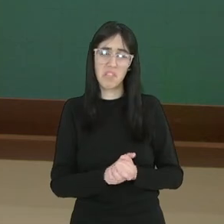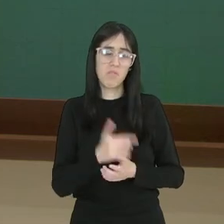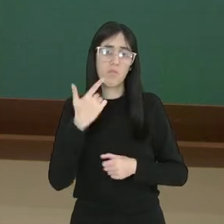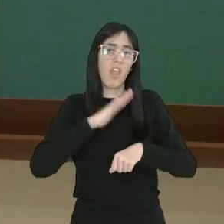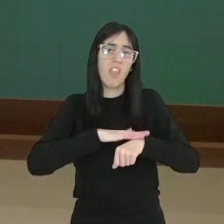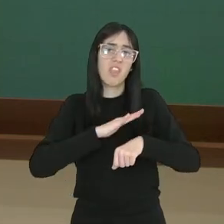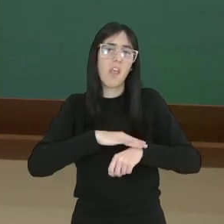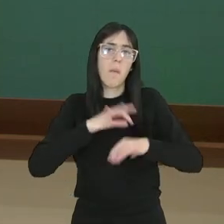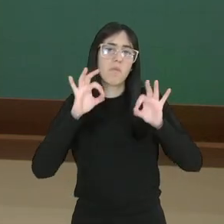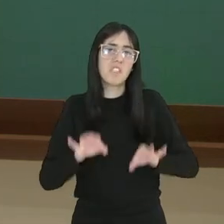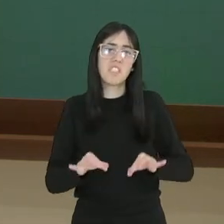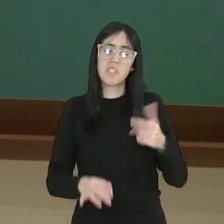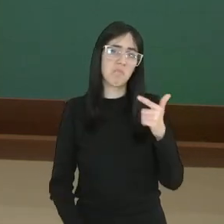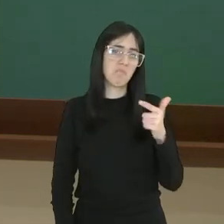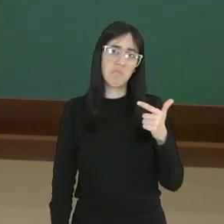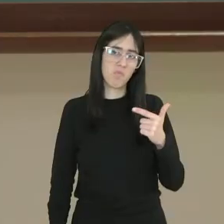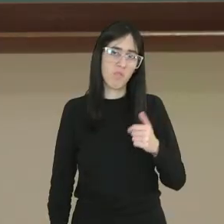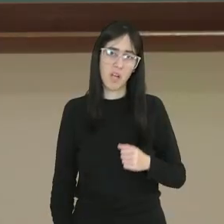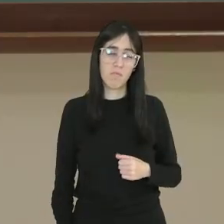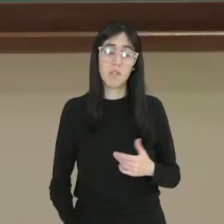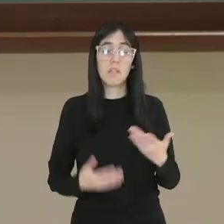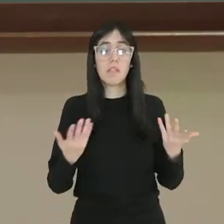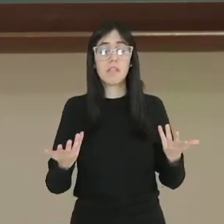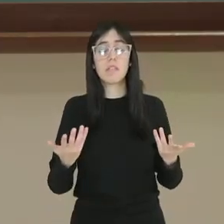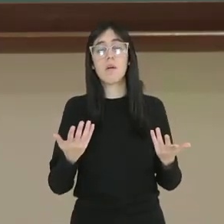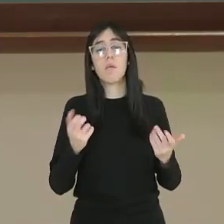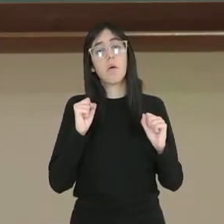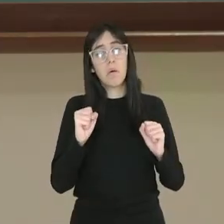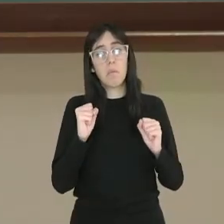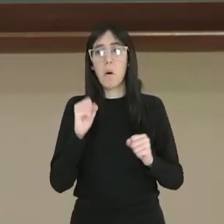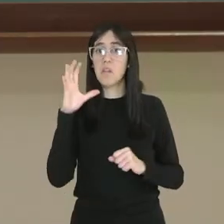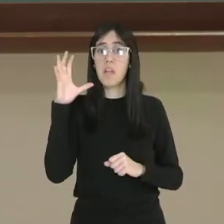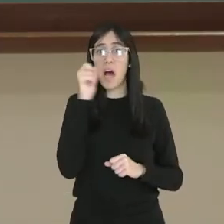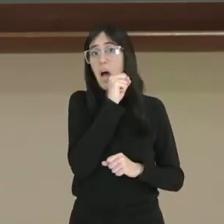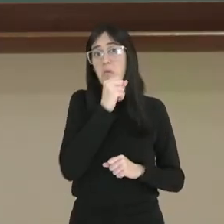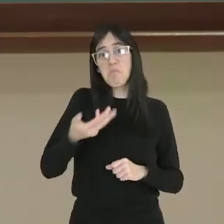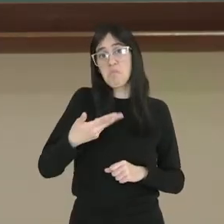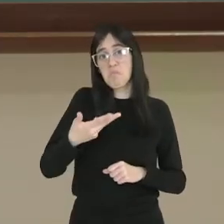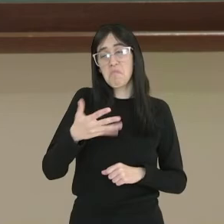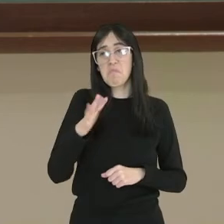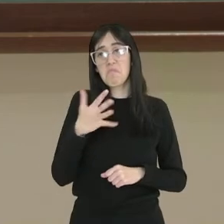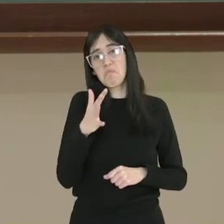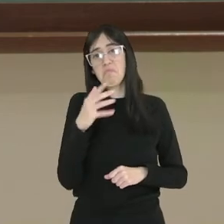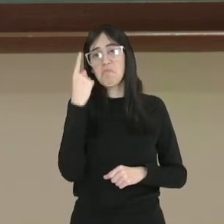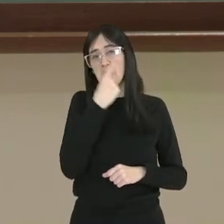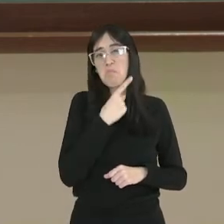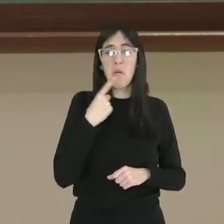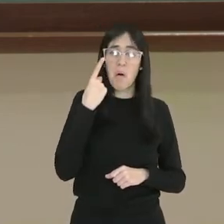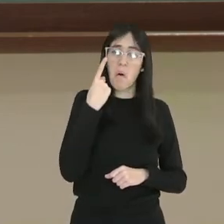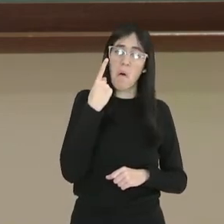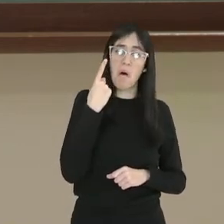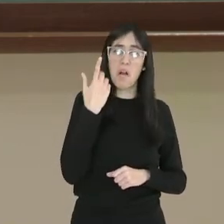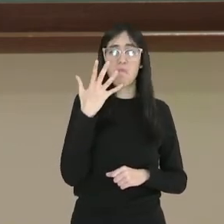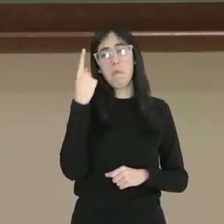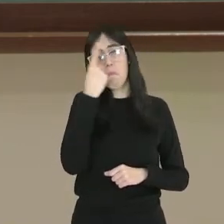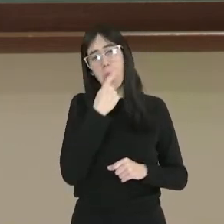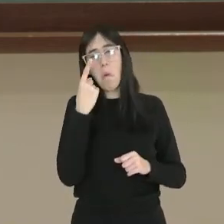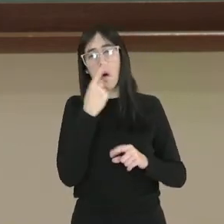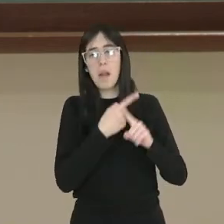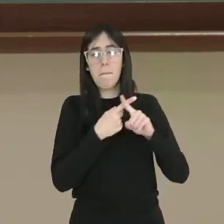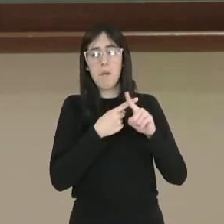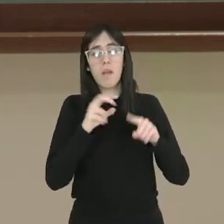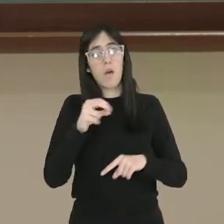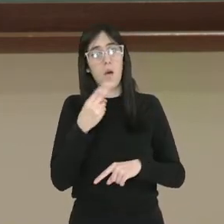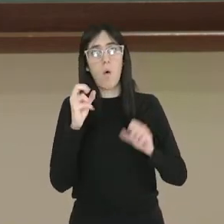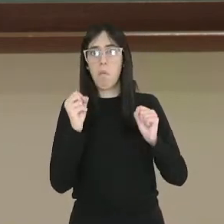tempo específico de duração de partida. Então uma partida pode ser muito rápida e demorar ali 1 hora, 1h30, ou pode chegar a uma maratona de